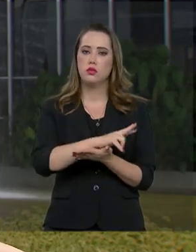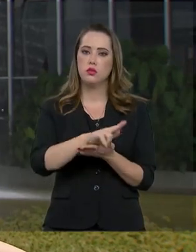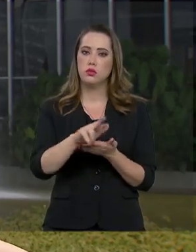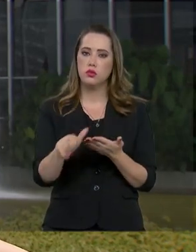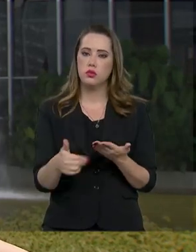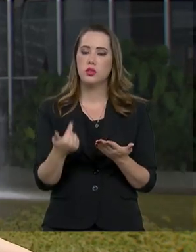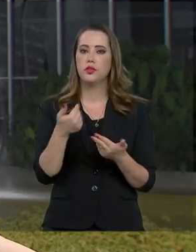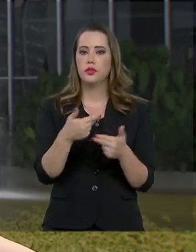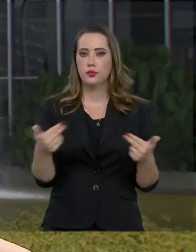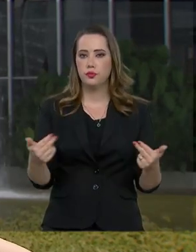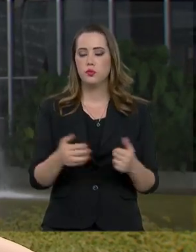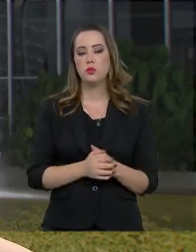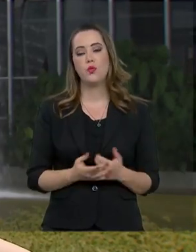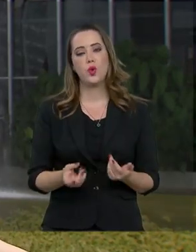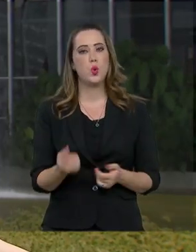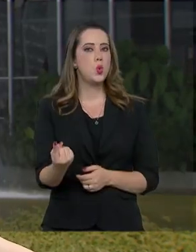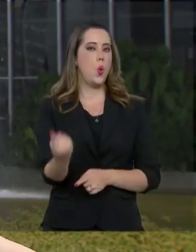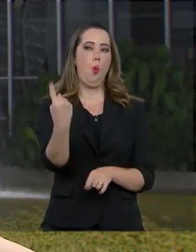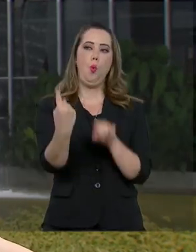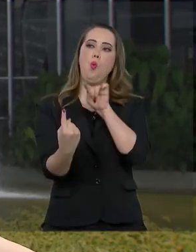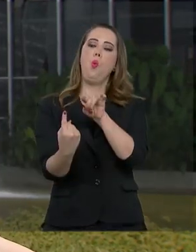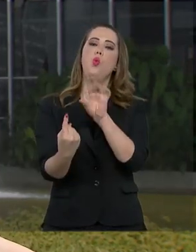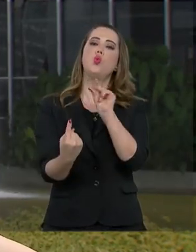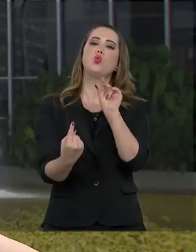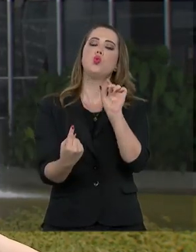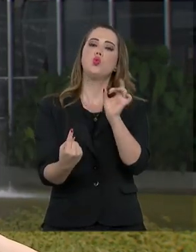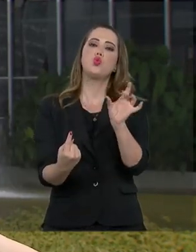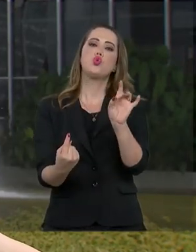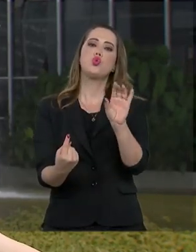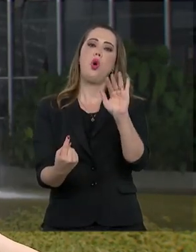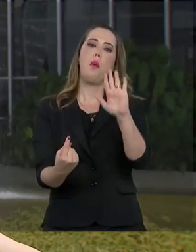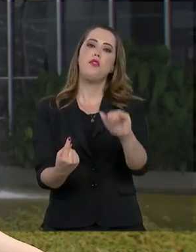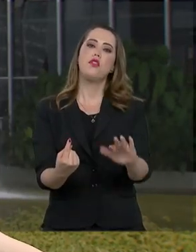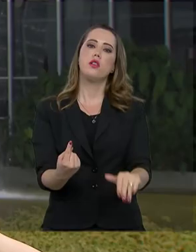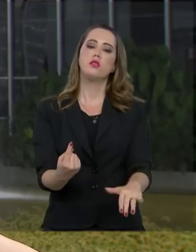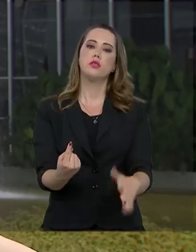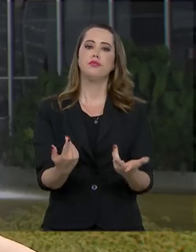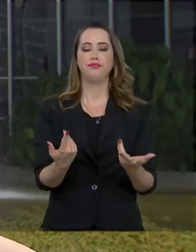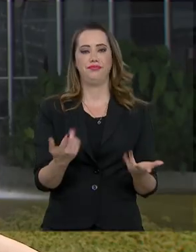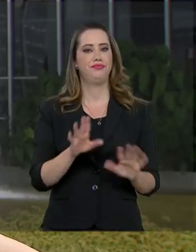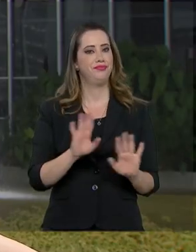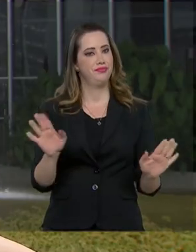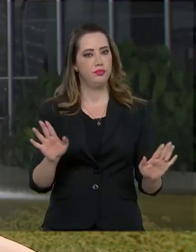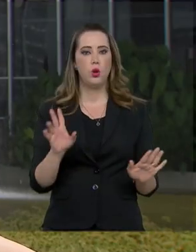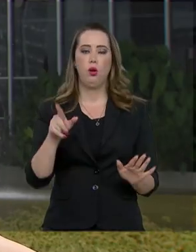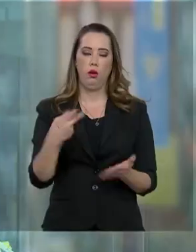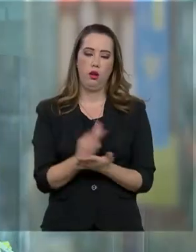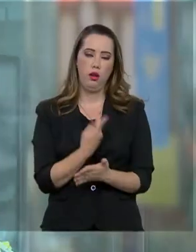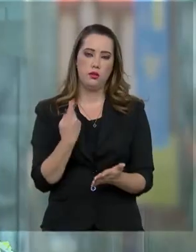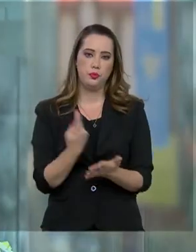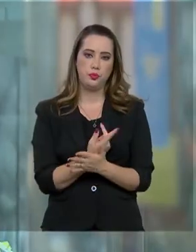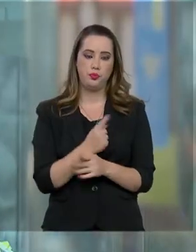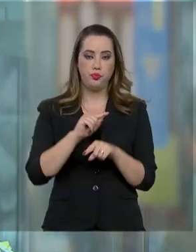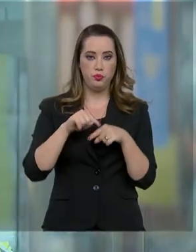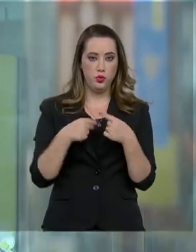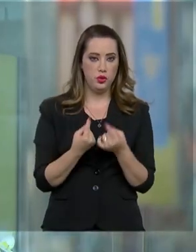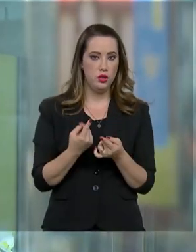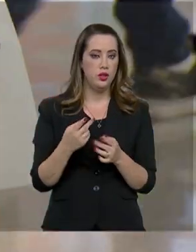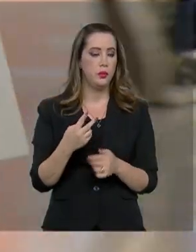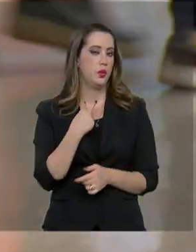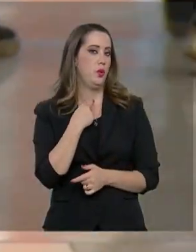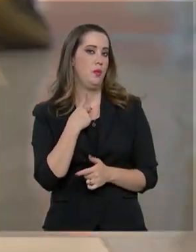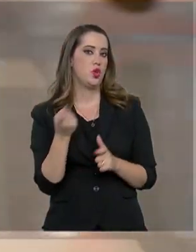produtos não só não só um modelo que ninguém quer é depois é não se